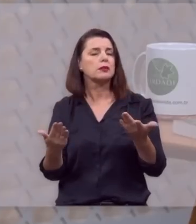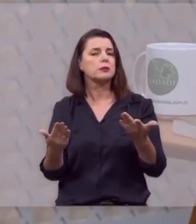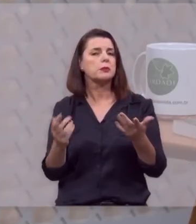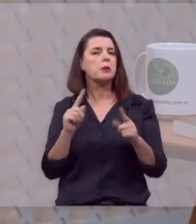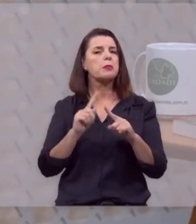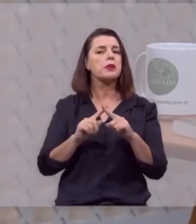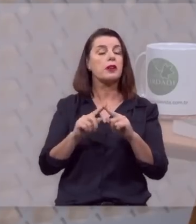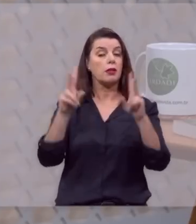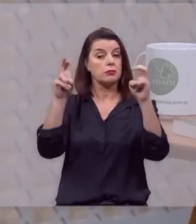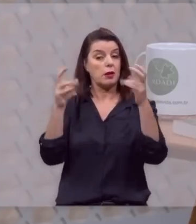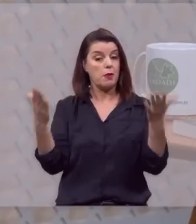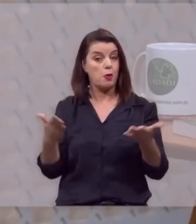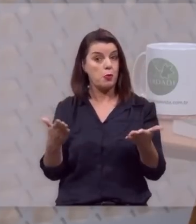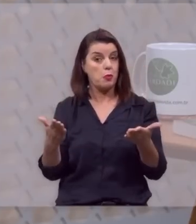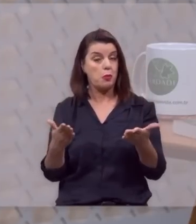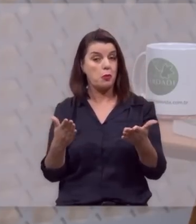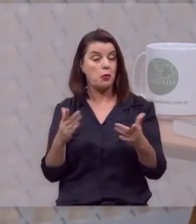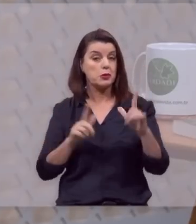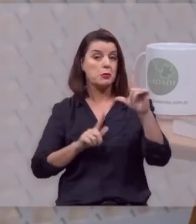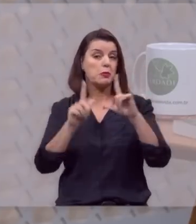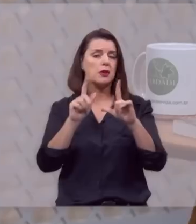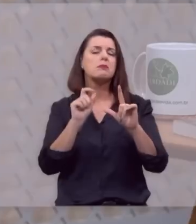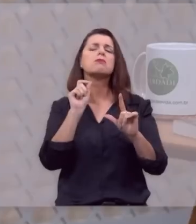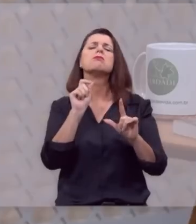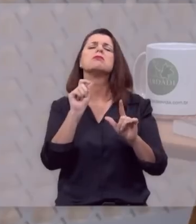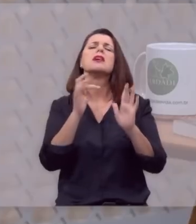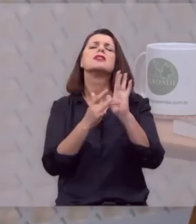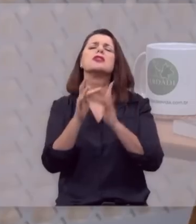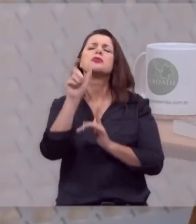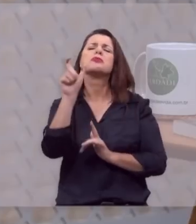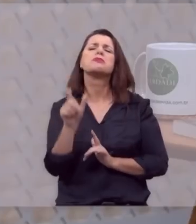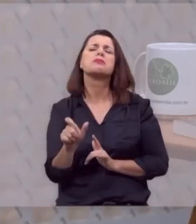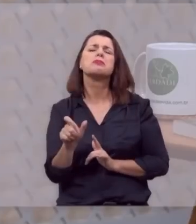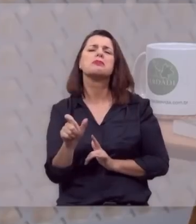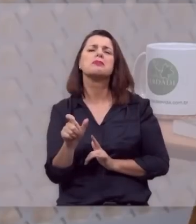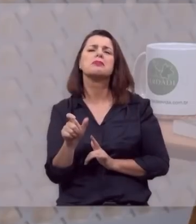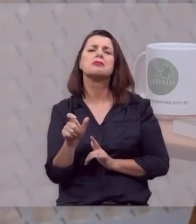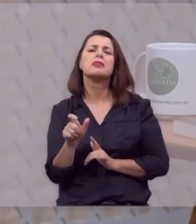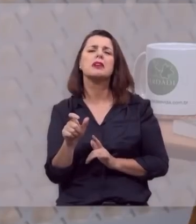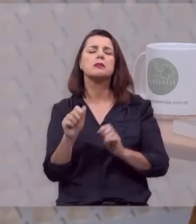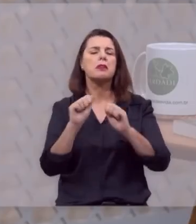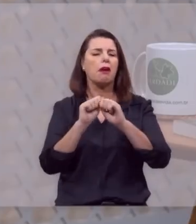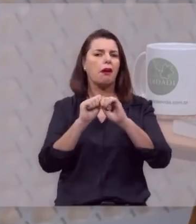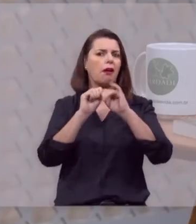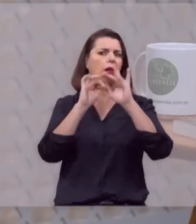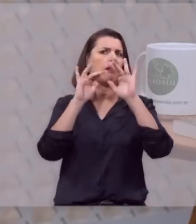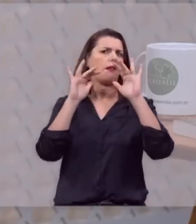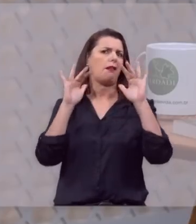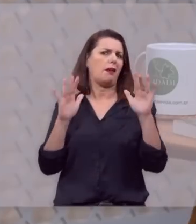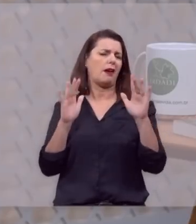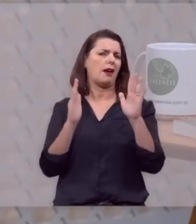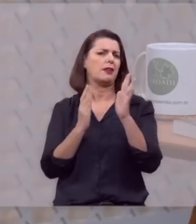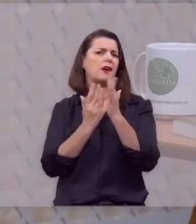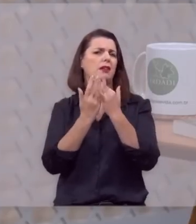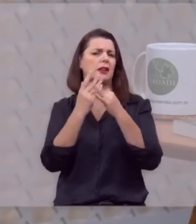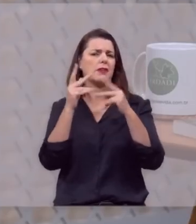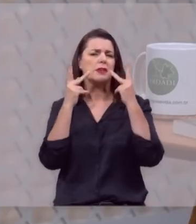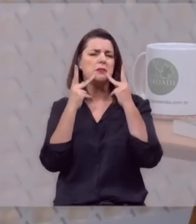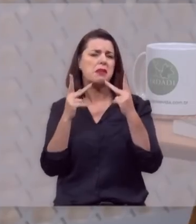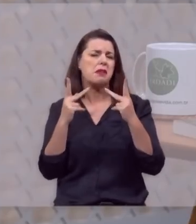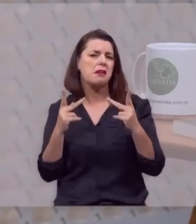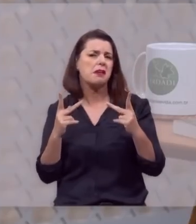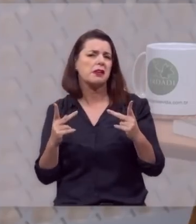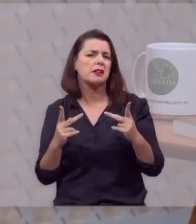contas, a temática do nosso programa foi quem é Jesus. E de maneira esclarecedora, por meio dessa